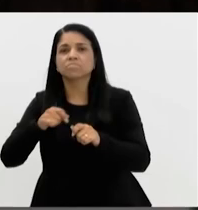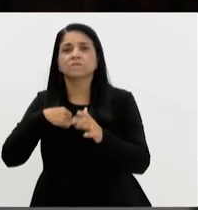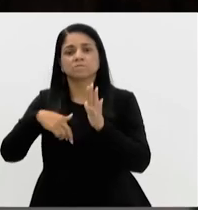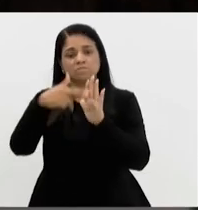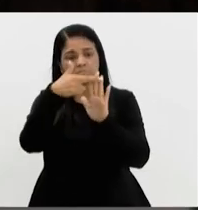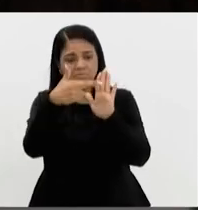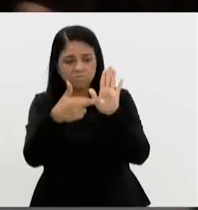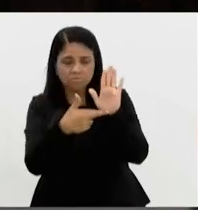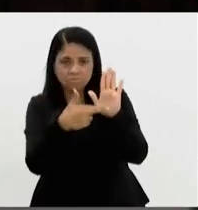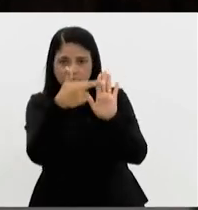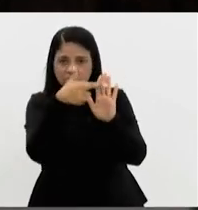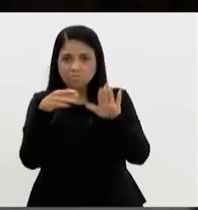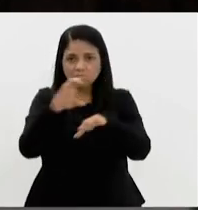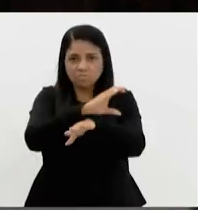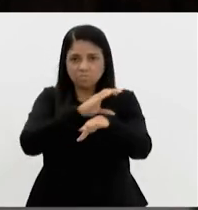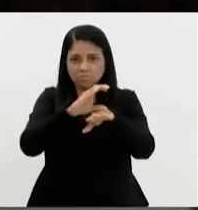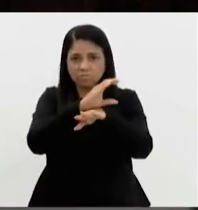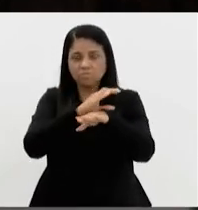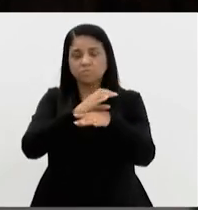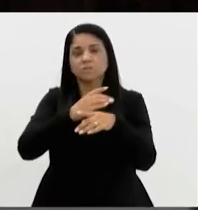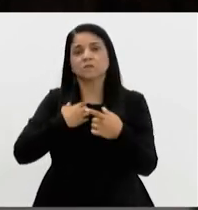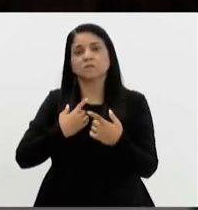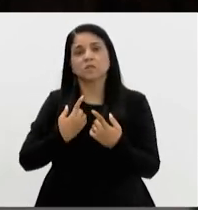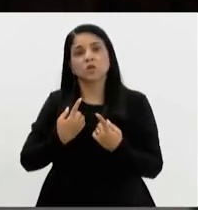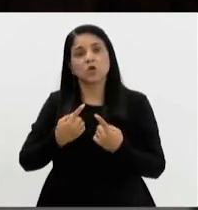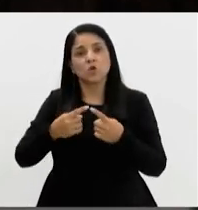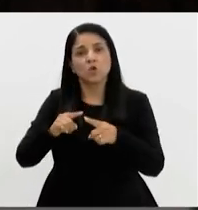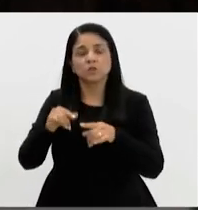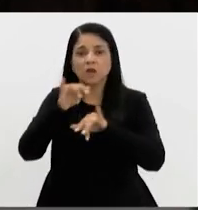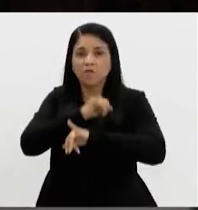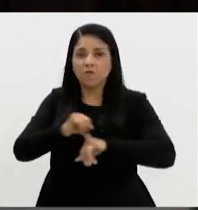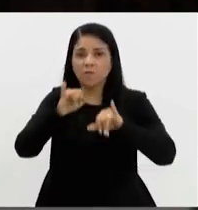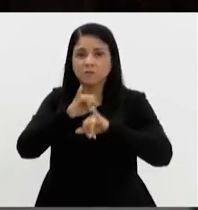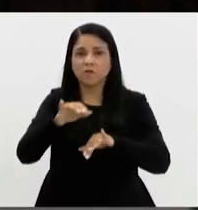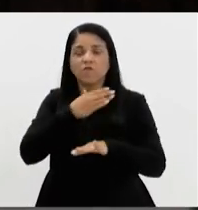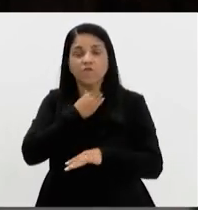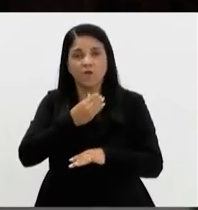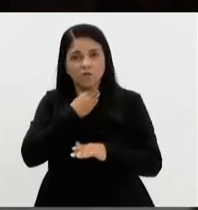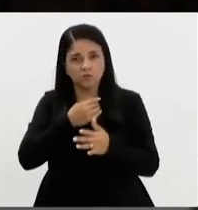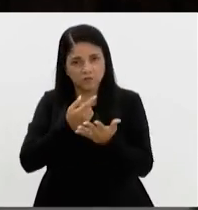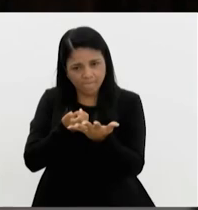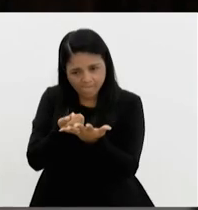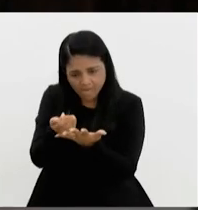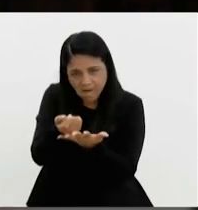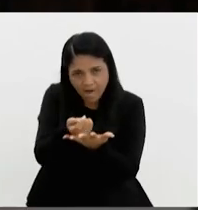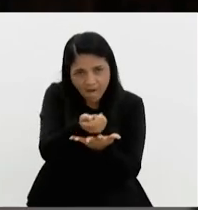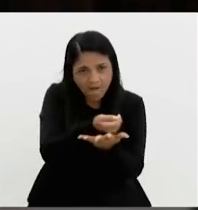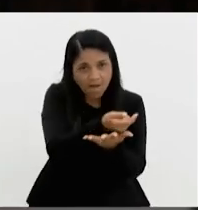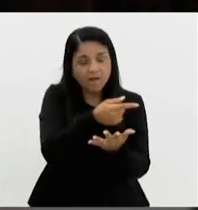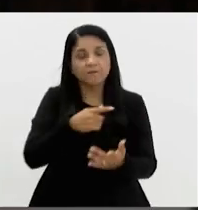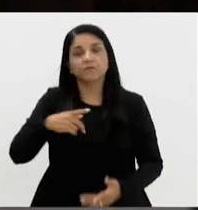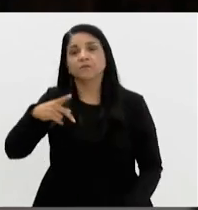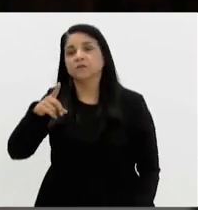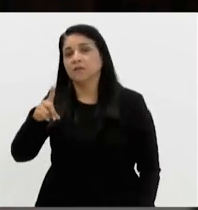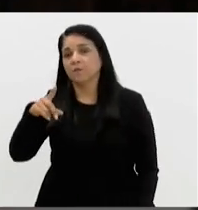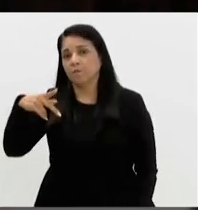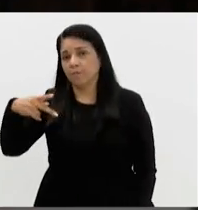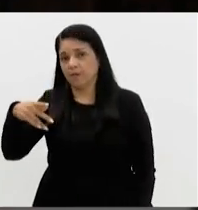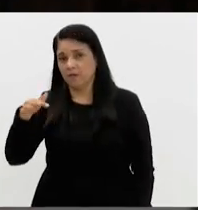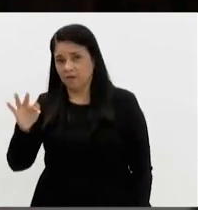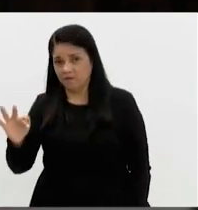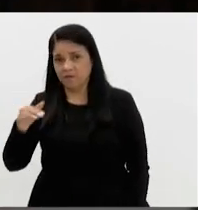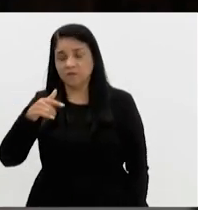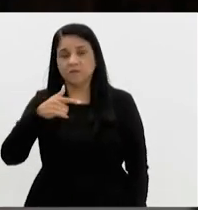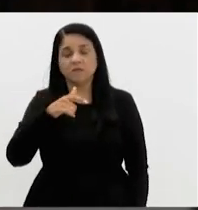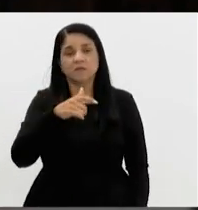constitucionais para combater a desinformação e eu quero aludir muito especialmente a a dpf 572 que foi proposta